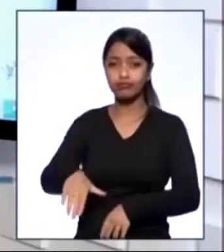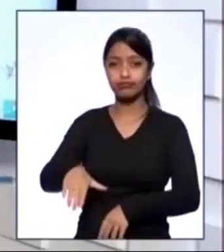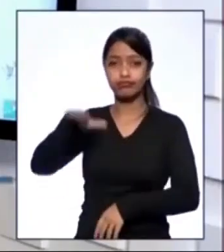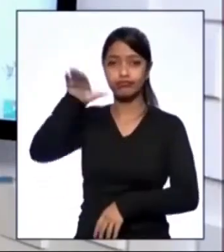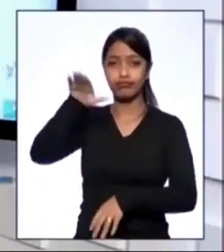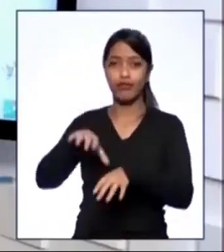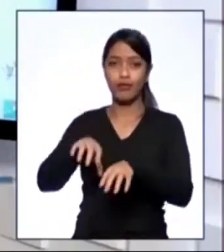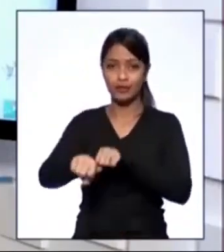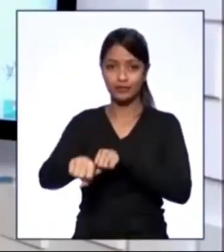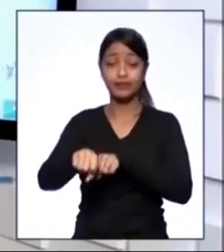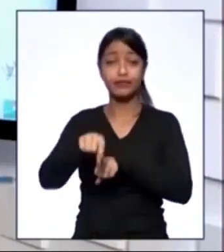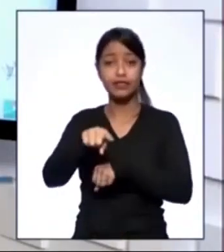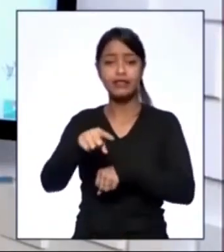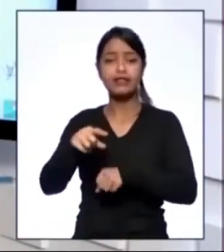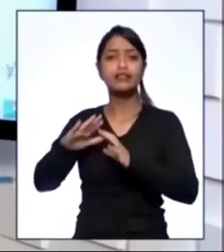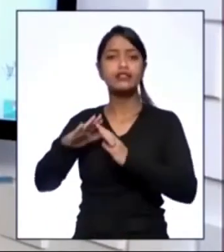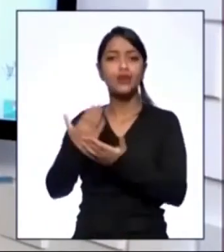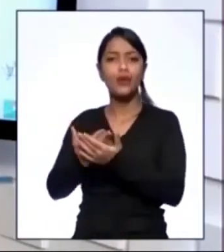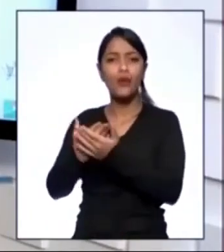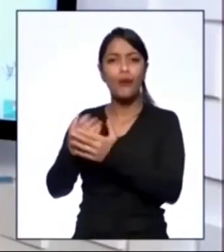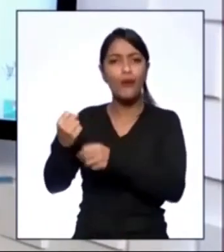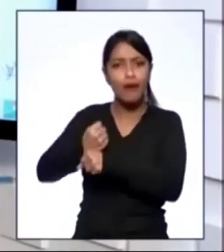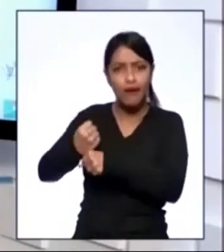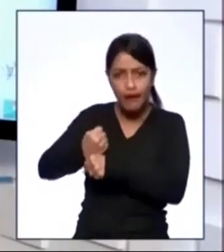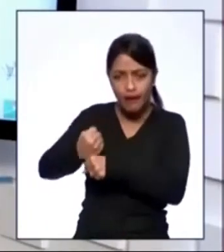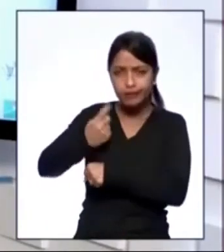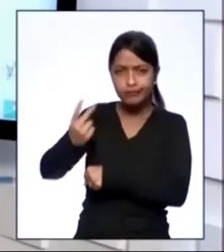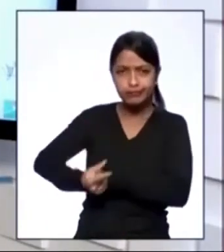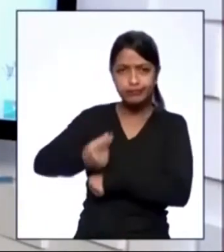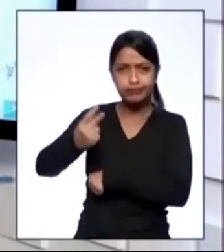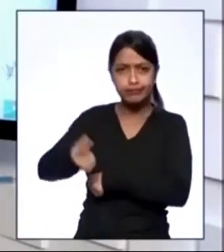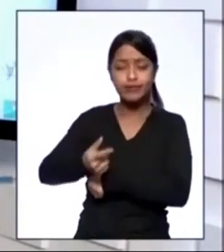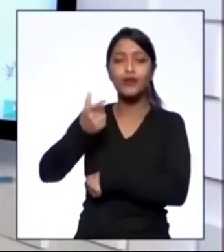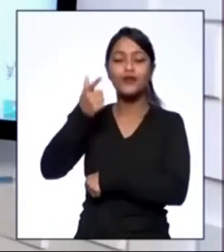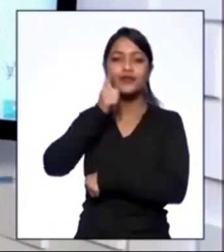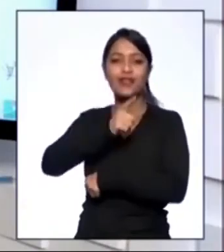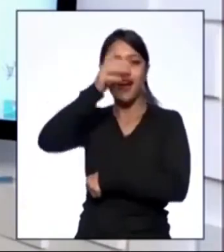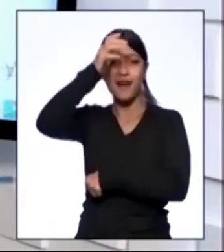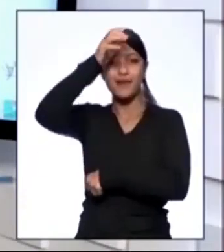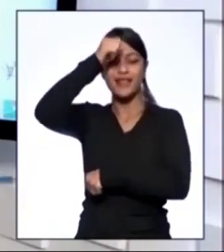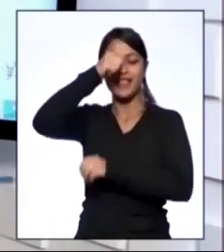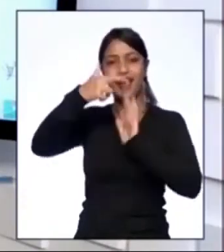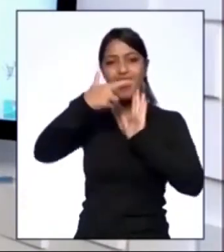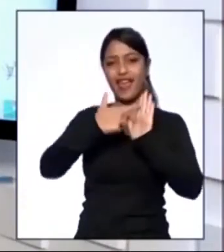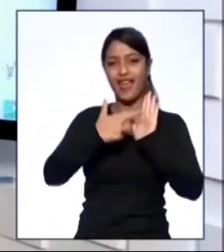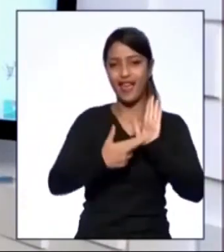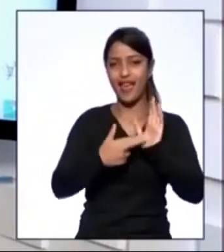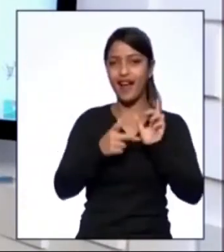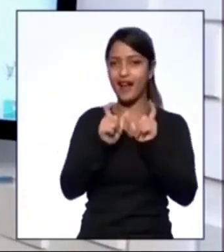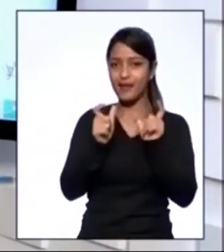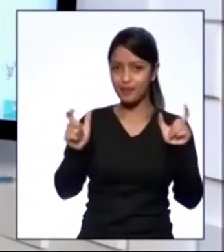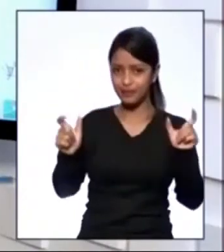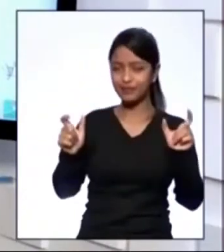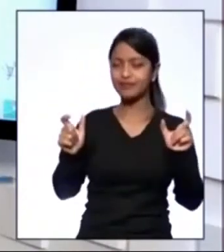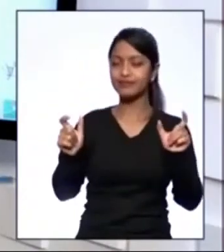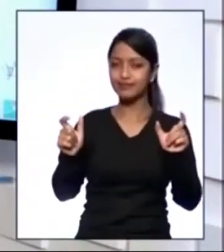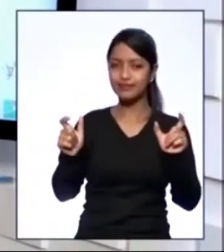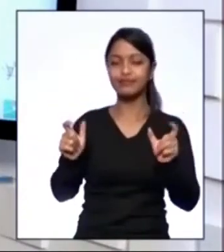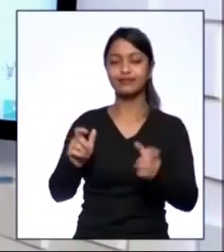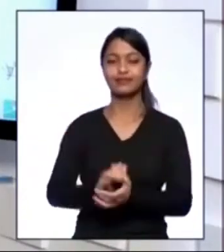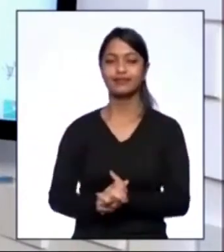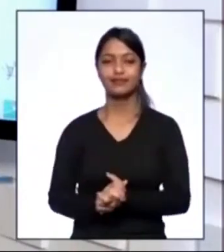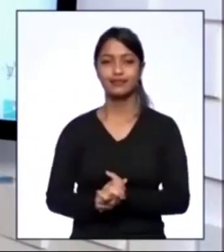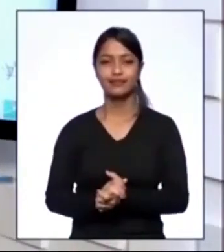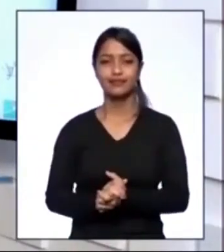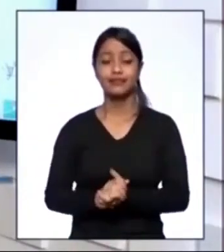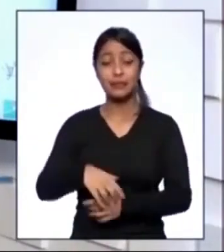tem para aprender a regra, mais tempo você tem para testar se sabe ou não a regra, né? E a ideia de você ter alguém